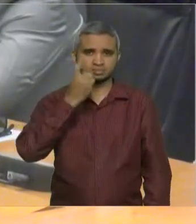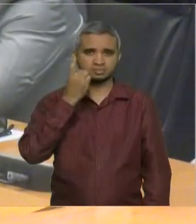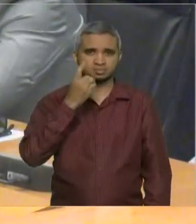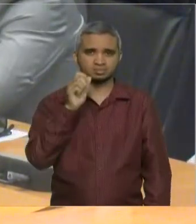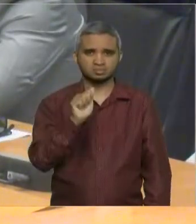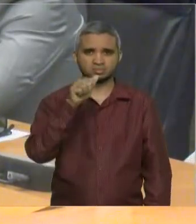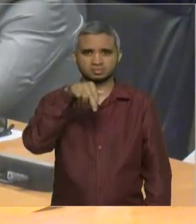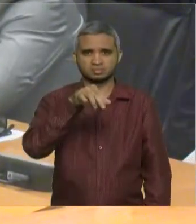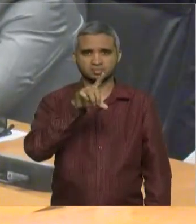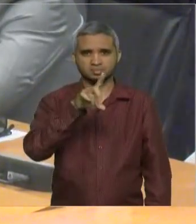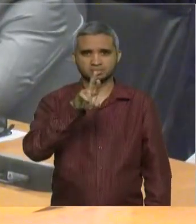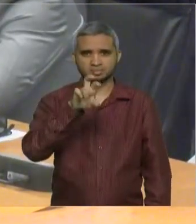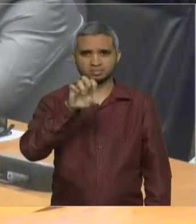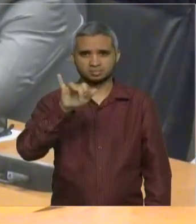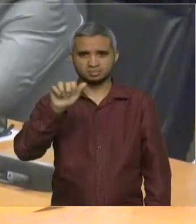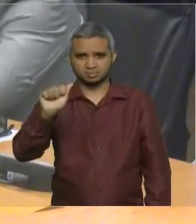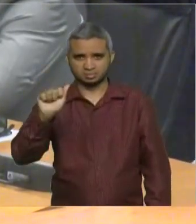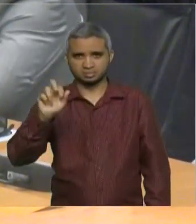manhã.